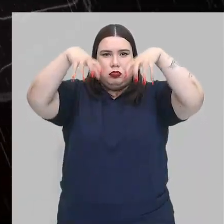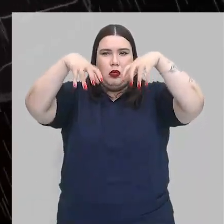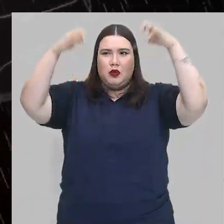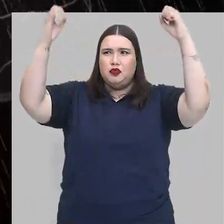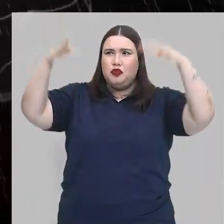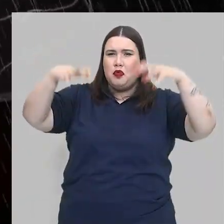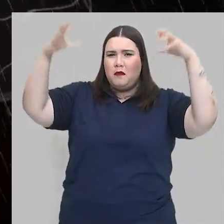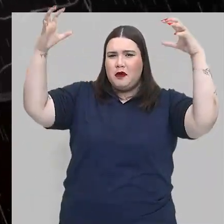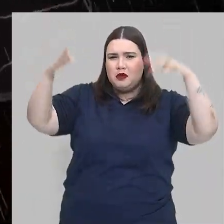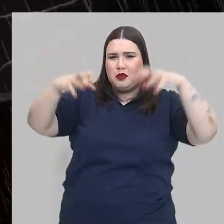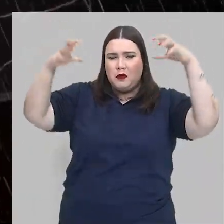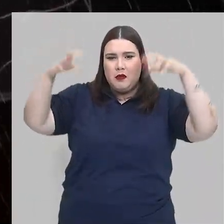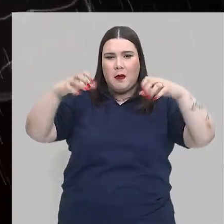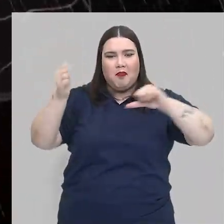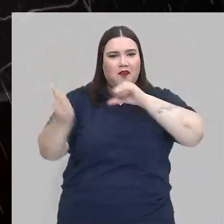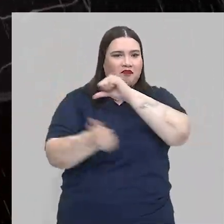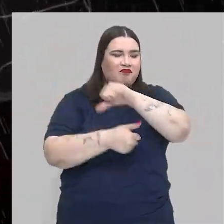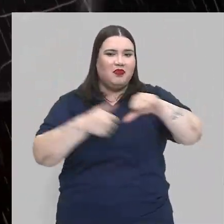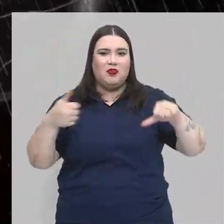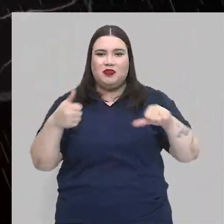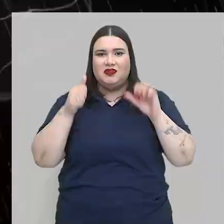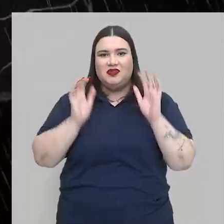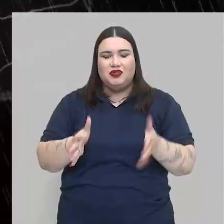redefinindo a paisagem para sempre.